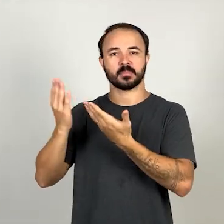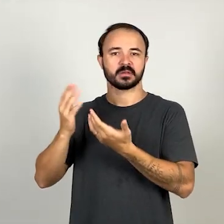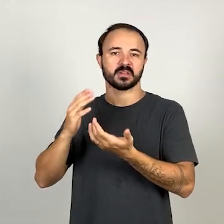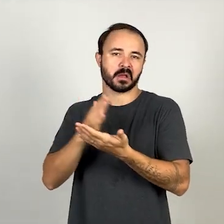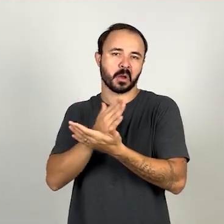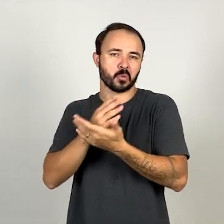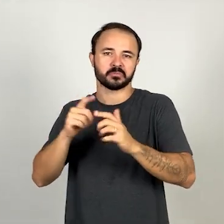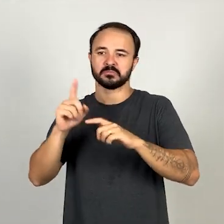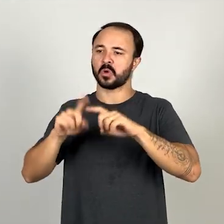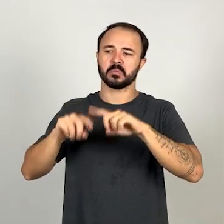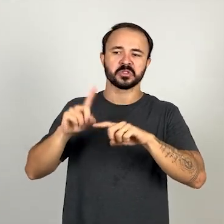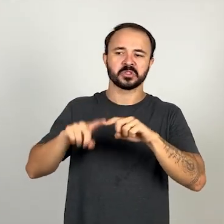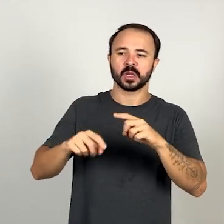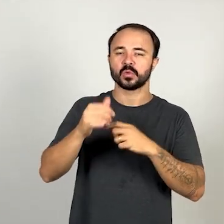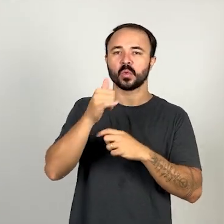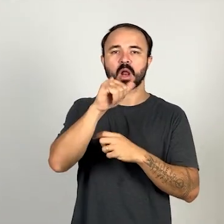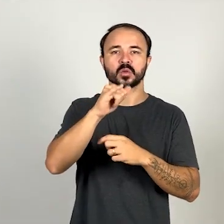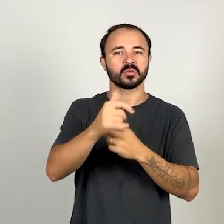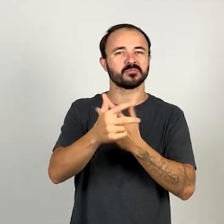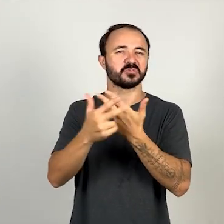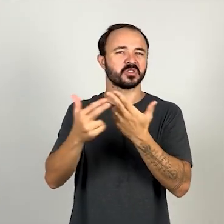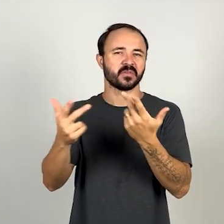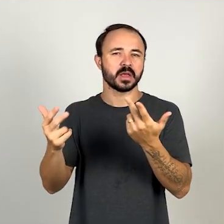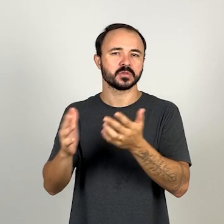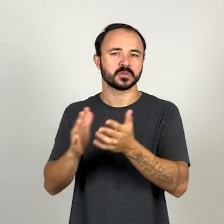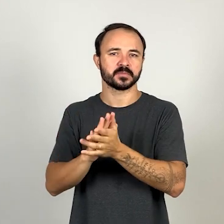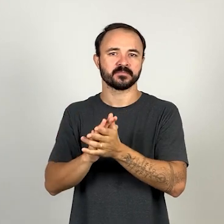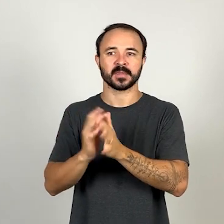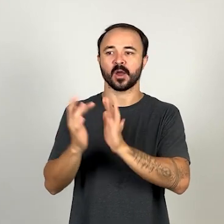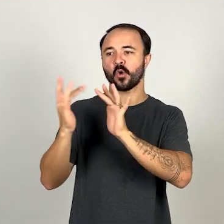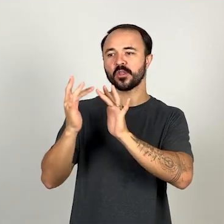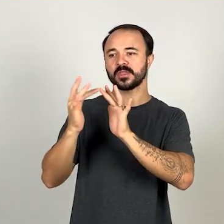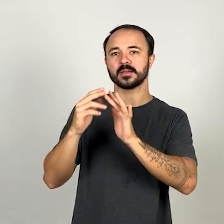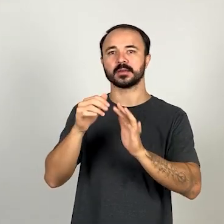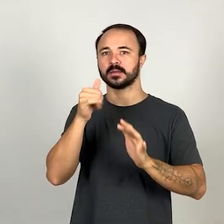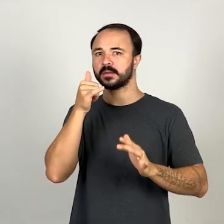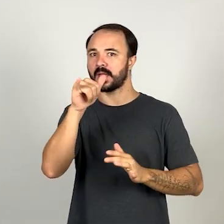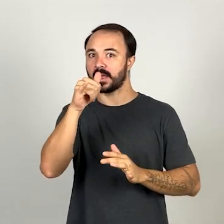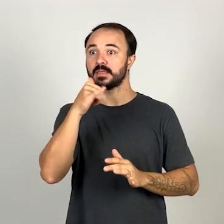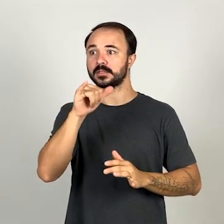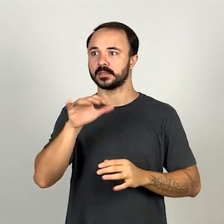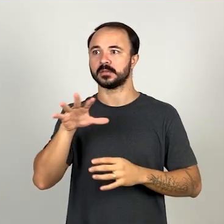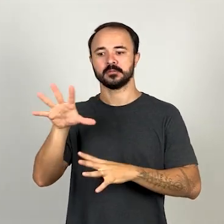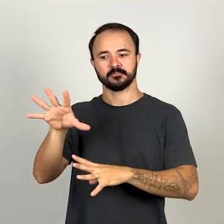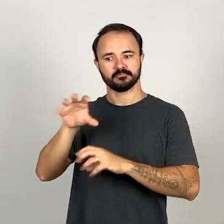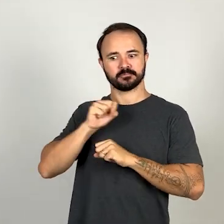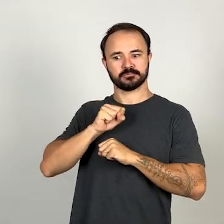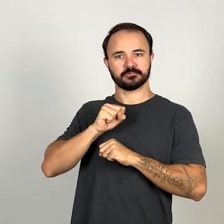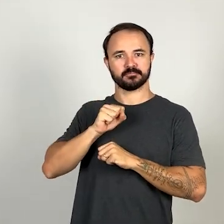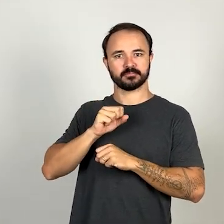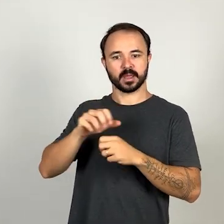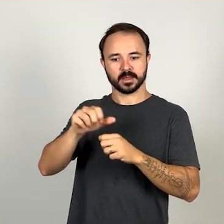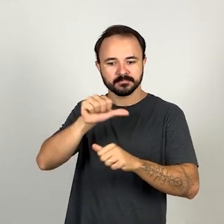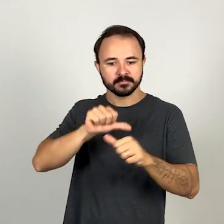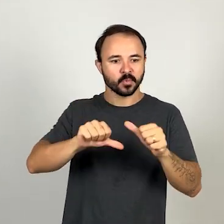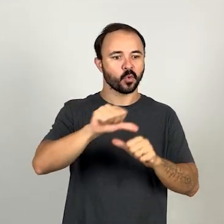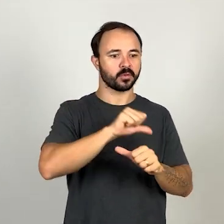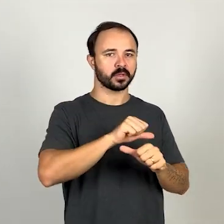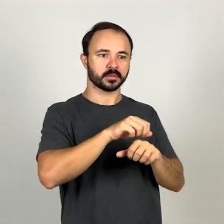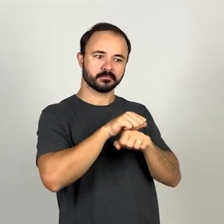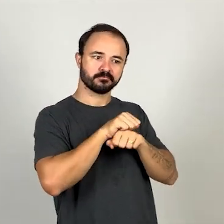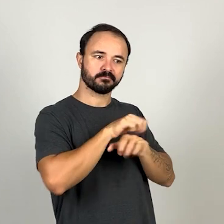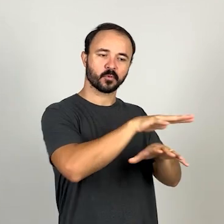componentes eletrônicos é todo dispositivo conectado a um circuito que transmite a corrente elétrica através de um elemento